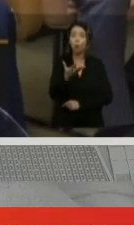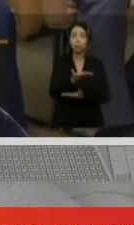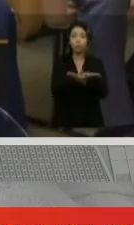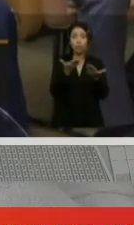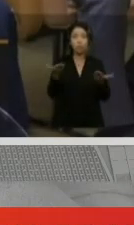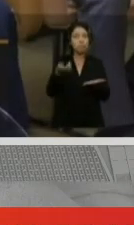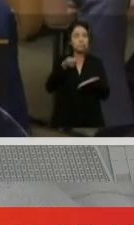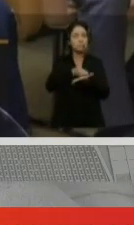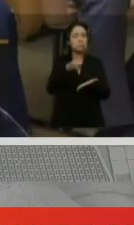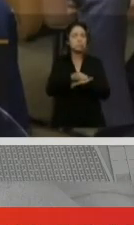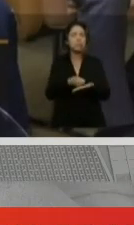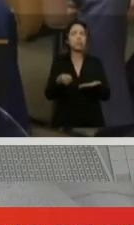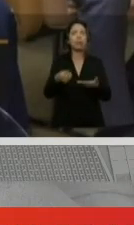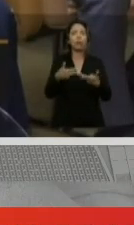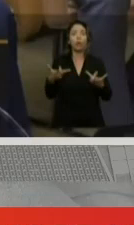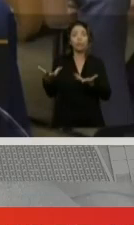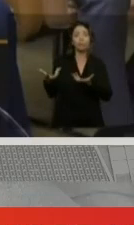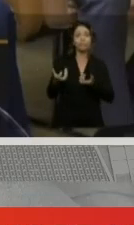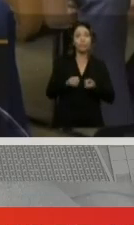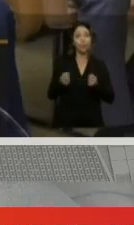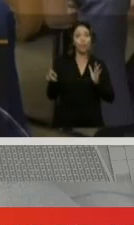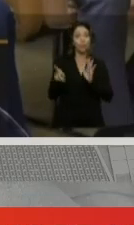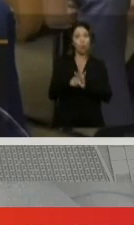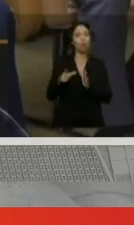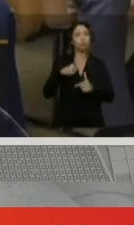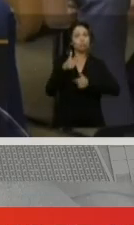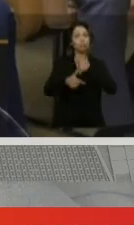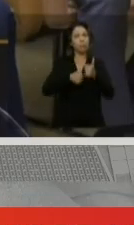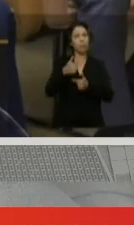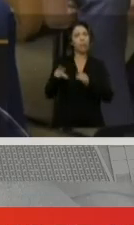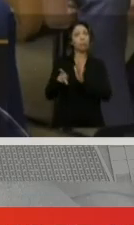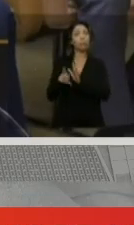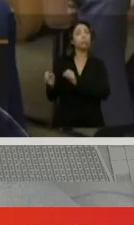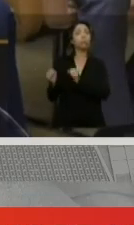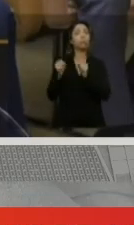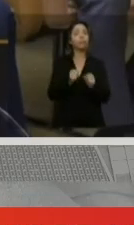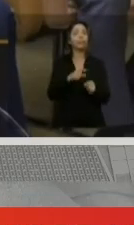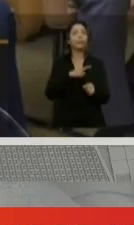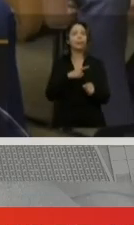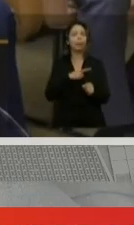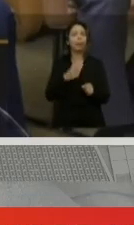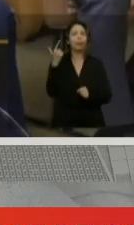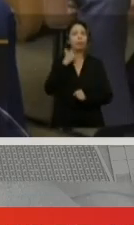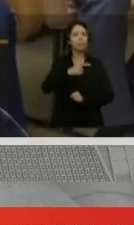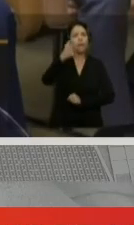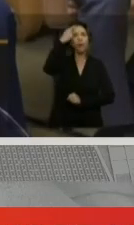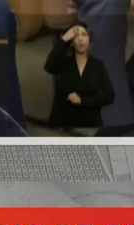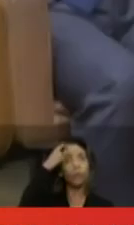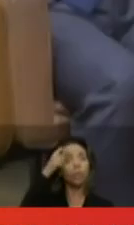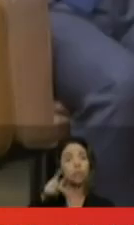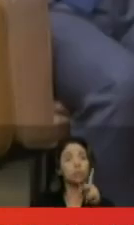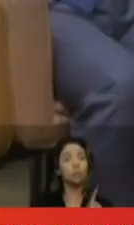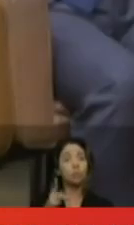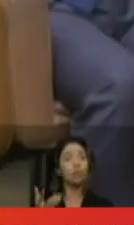de bandeja, a todo o estamento hoje brasileiro, que por muitas vezes merece inúmeras críticas, um discurso que eles